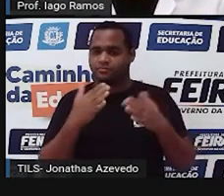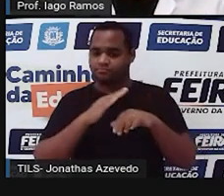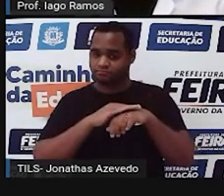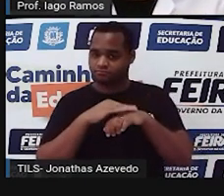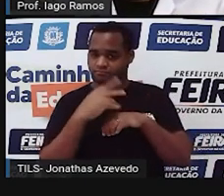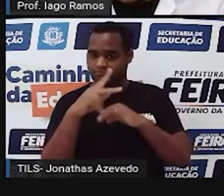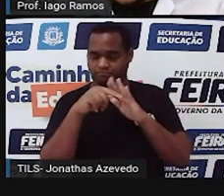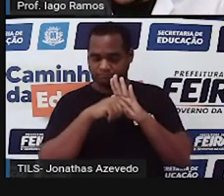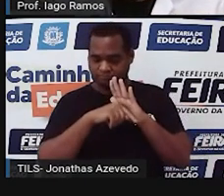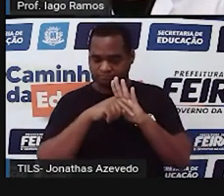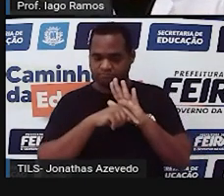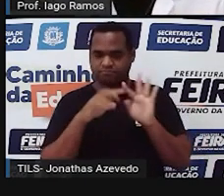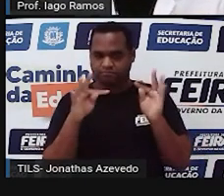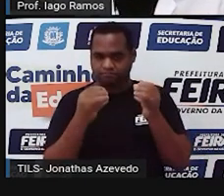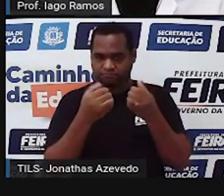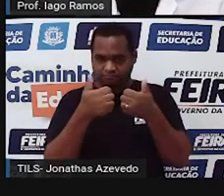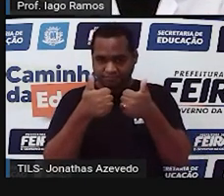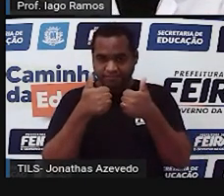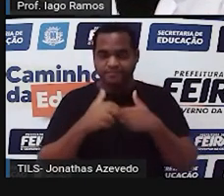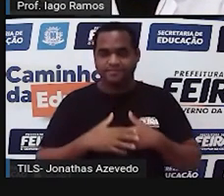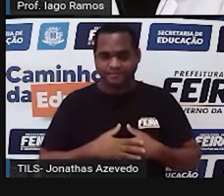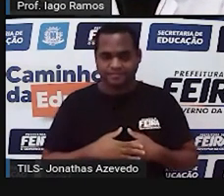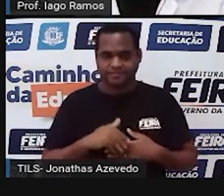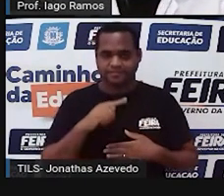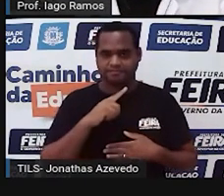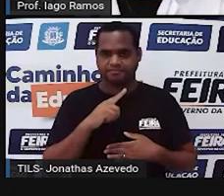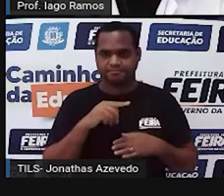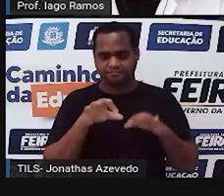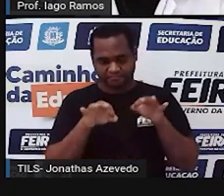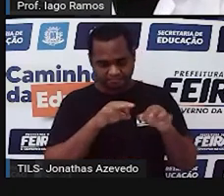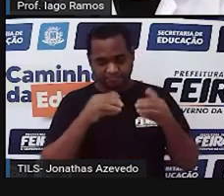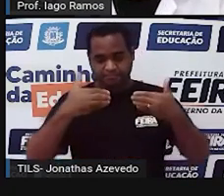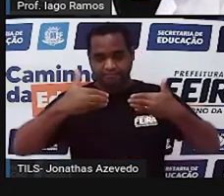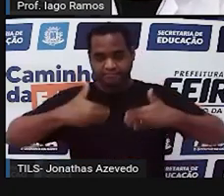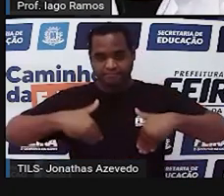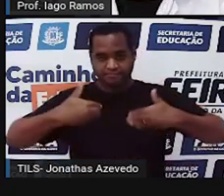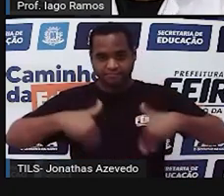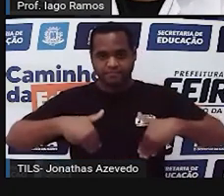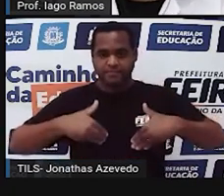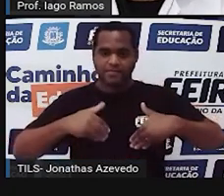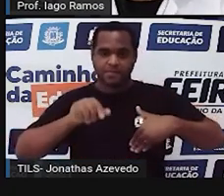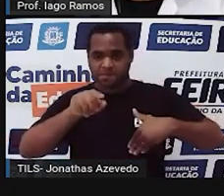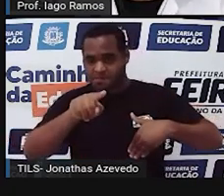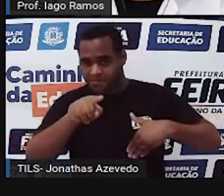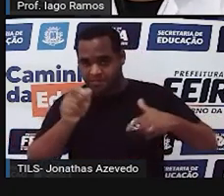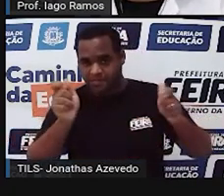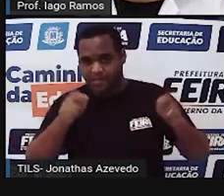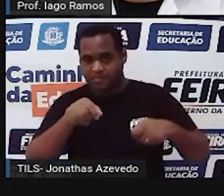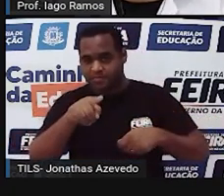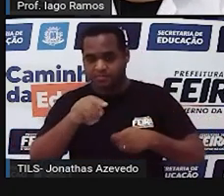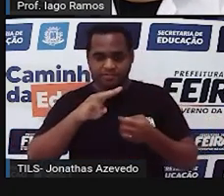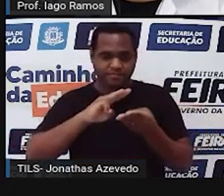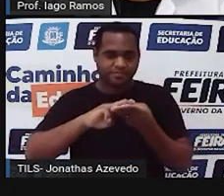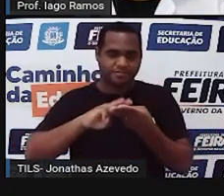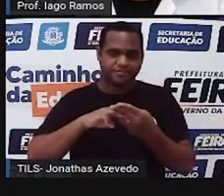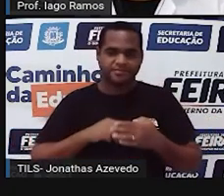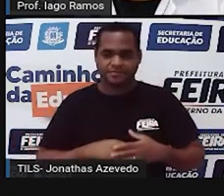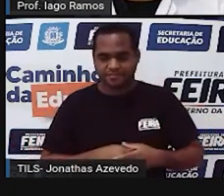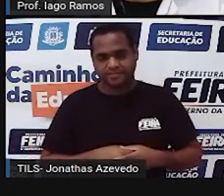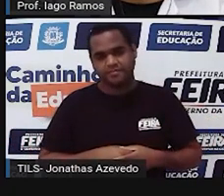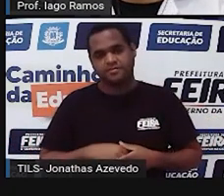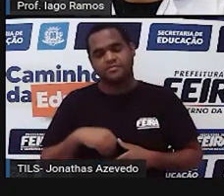avaliando você mesmo se eu tivesse que fazer uma prova com você tá uma prova de matemática